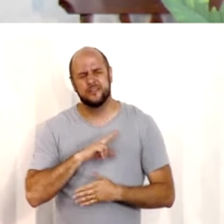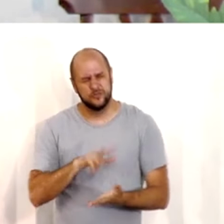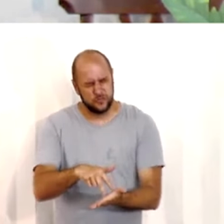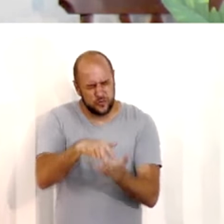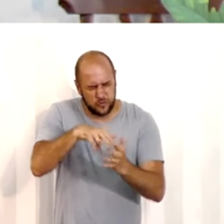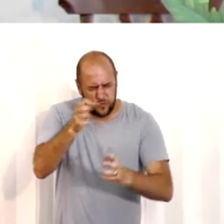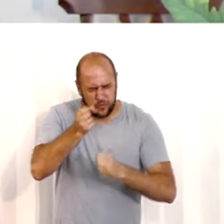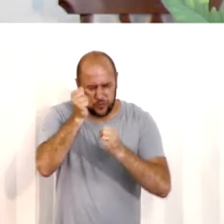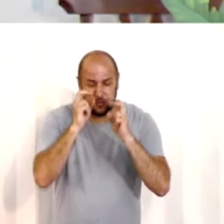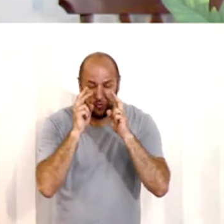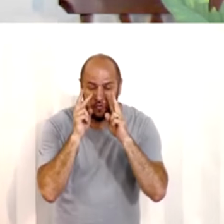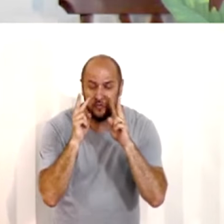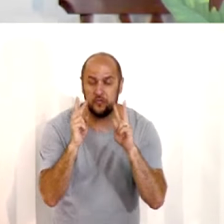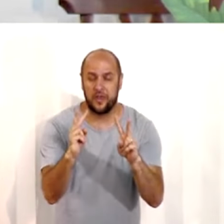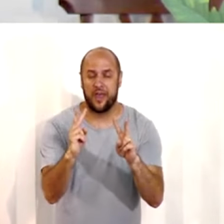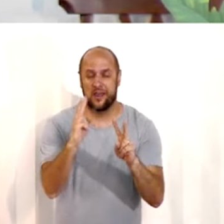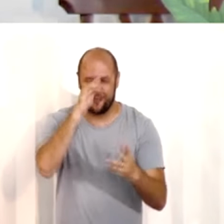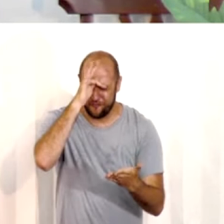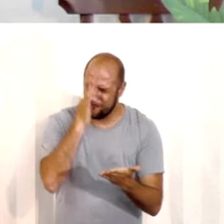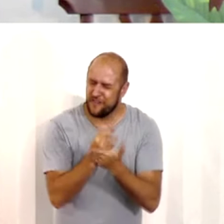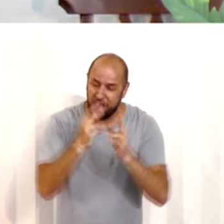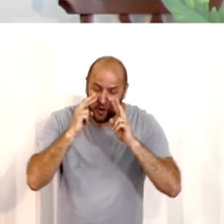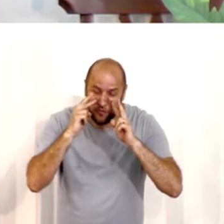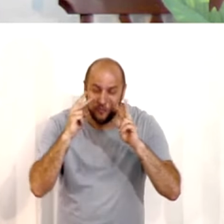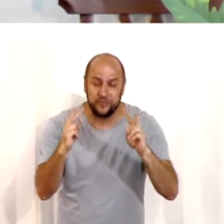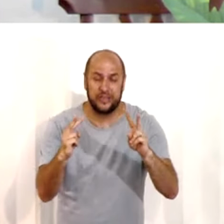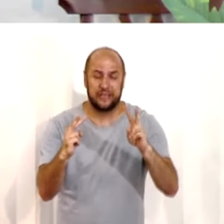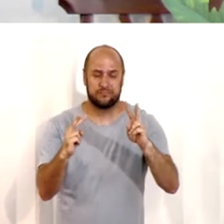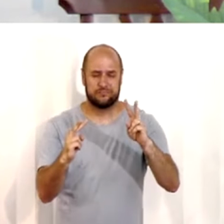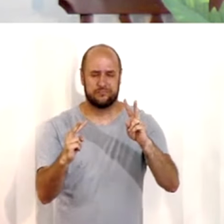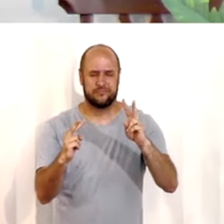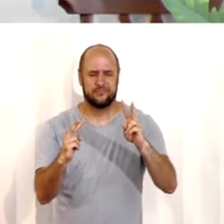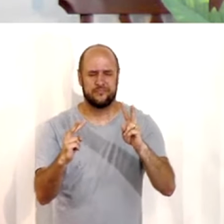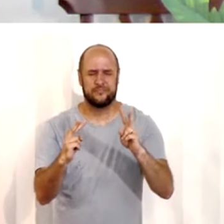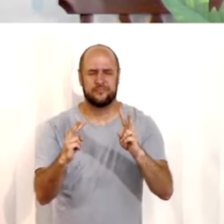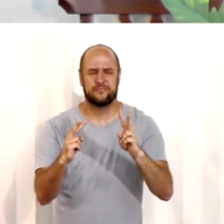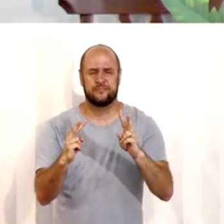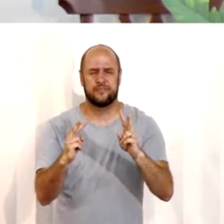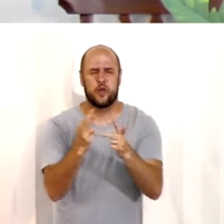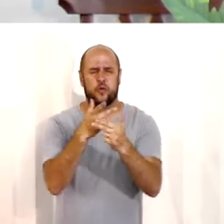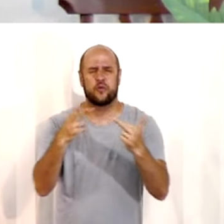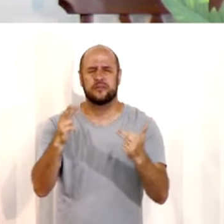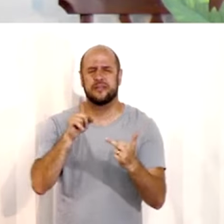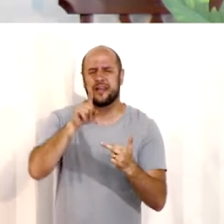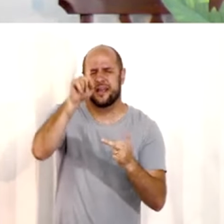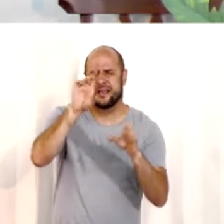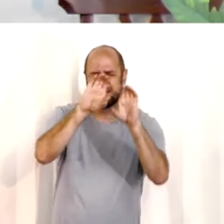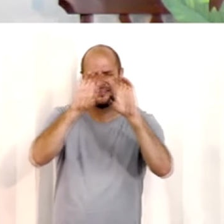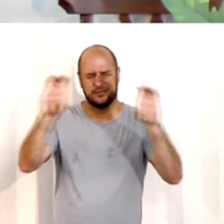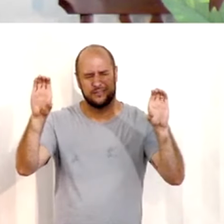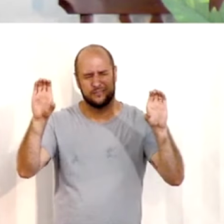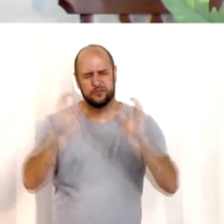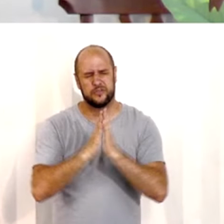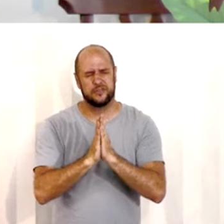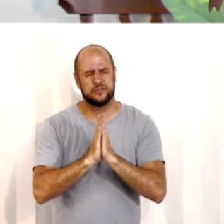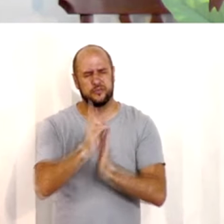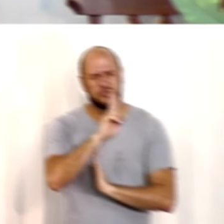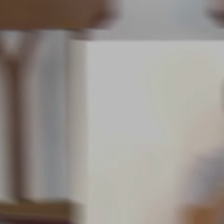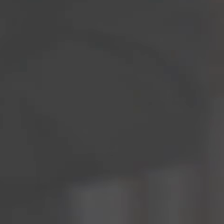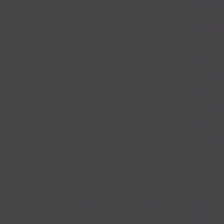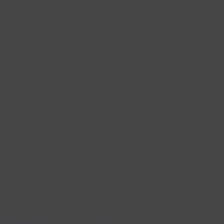viu, mas nós vemos aquilo que nos aguarda lá no final. Oramos assim em nome de Jesus,